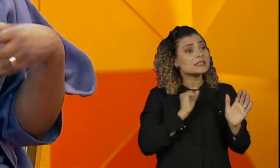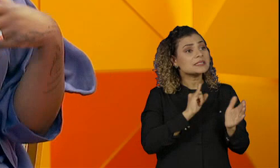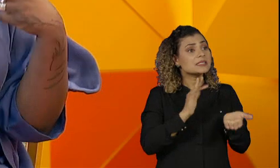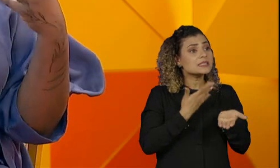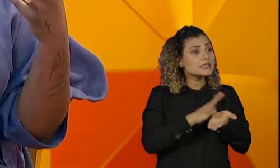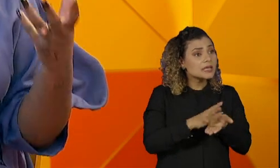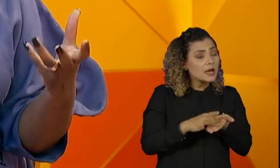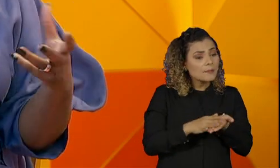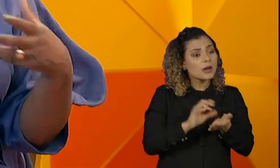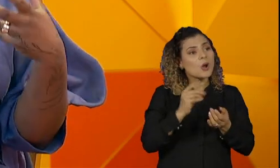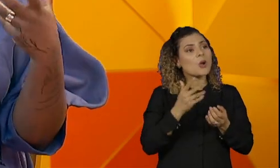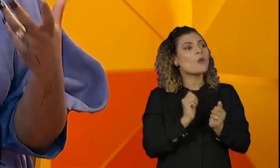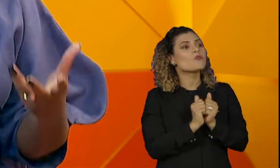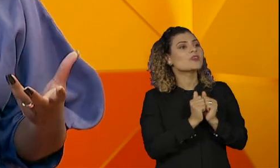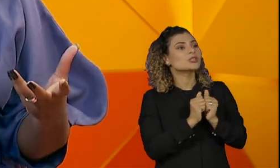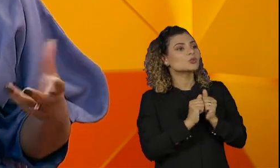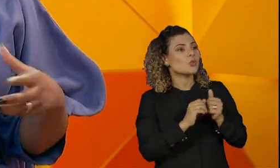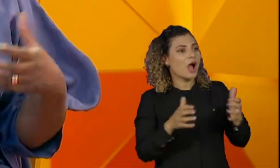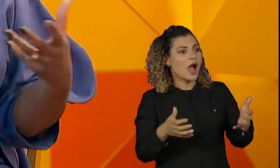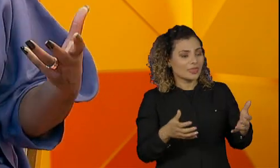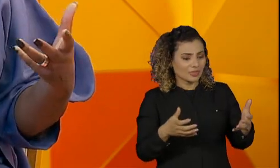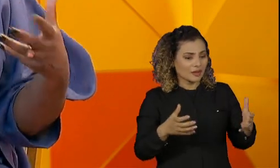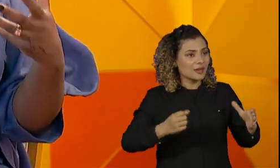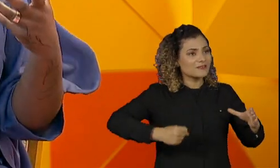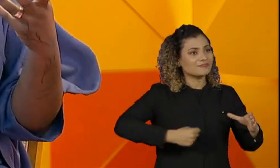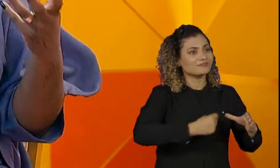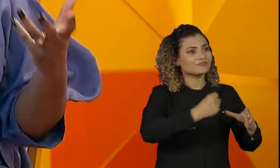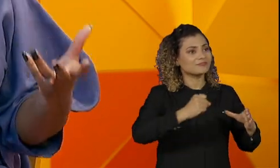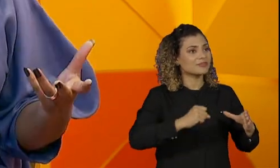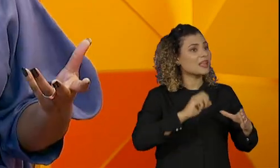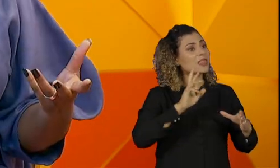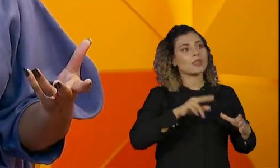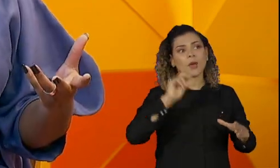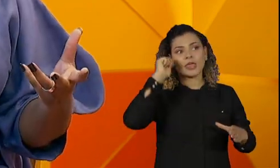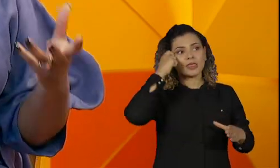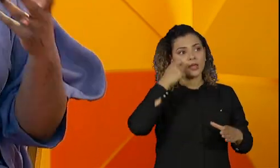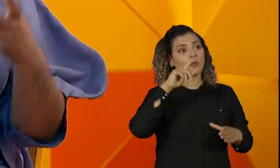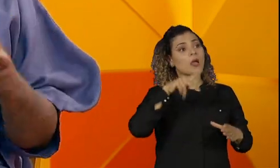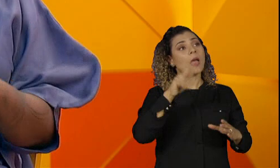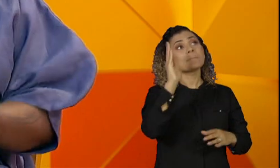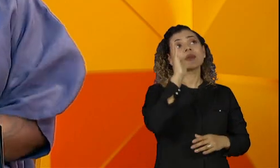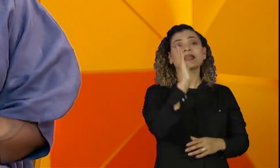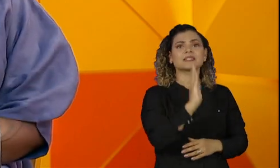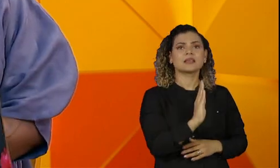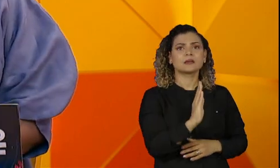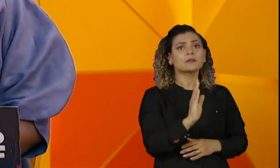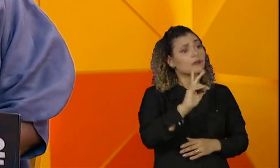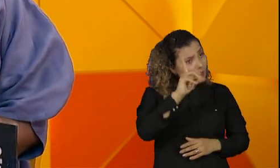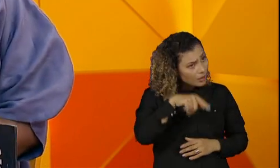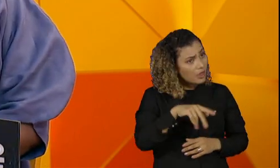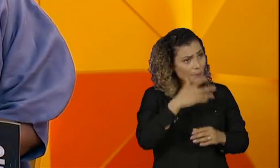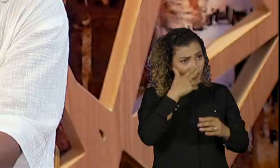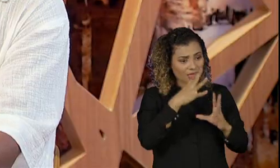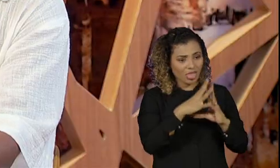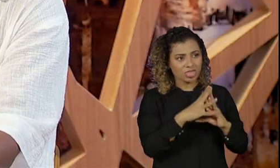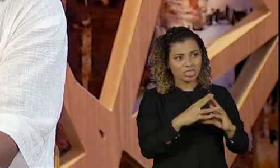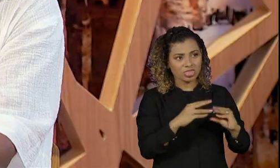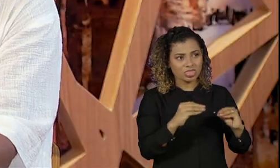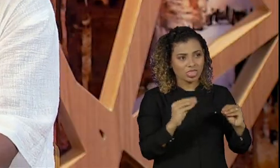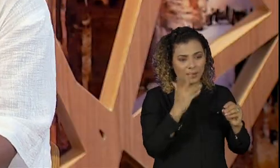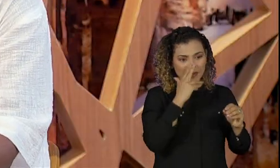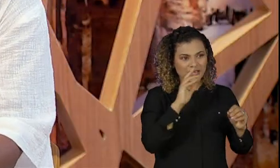se a gente vai falar de feijoada, isso não é negro. Ah, isso é brasileiro. A gente também está falando de apagamento? A gente está